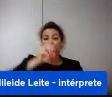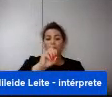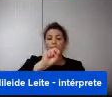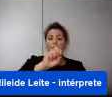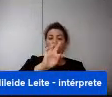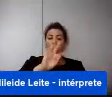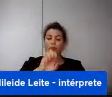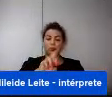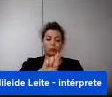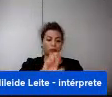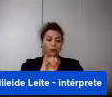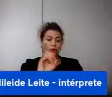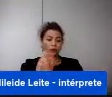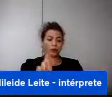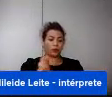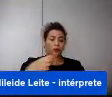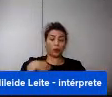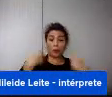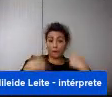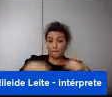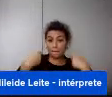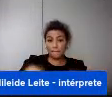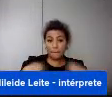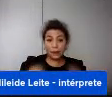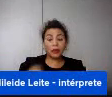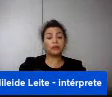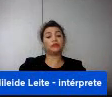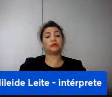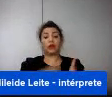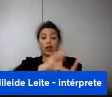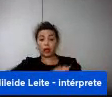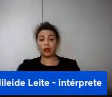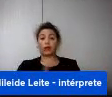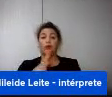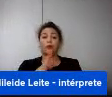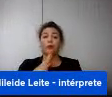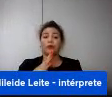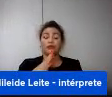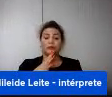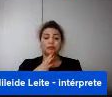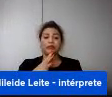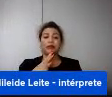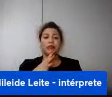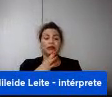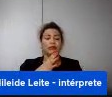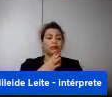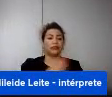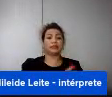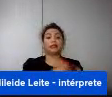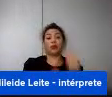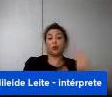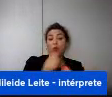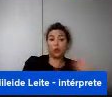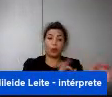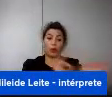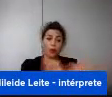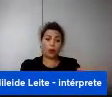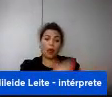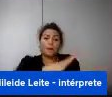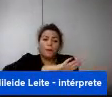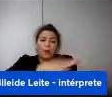né, eu preciso de conhecer uma distribuição de probabilidade anterior, que eu